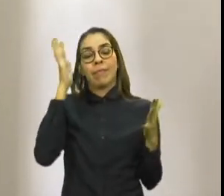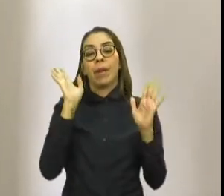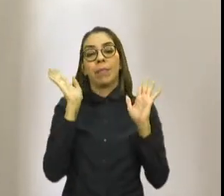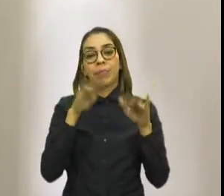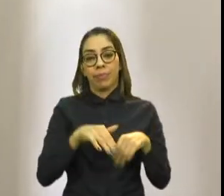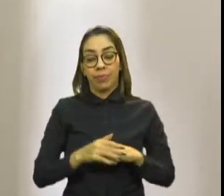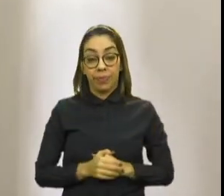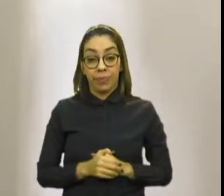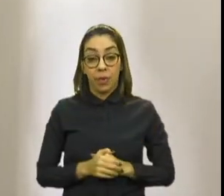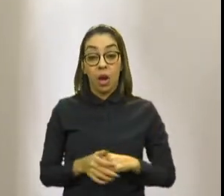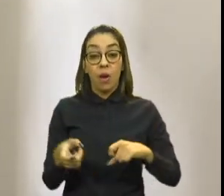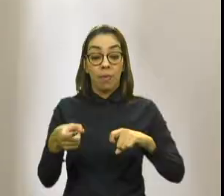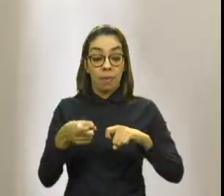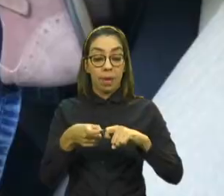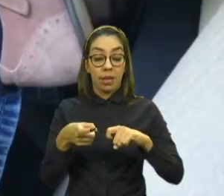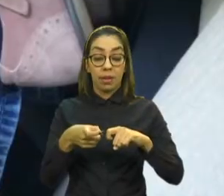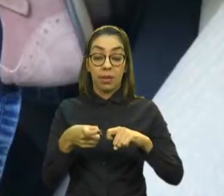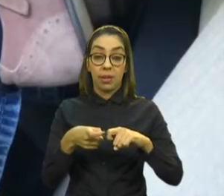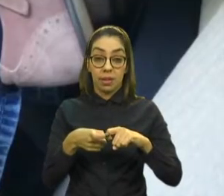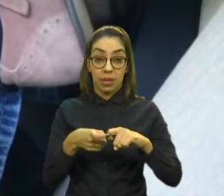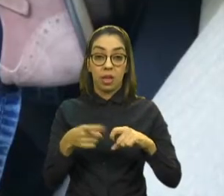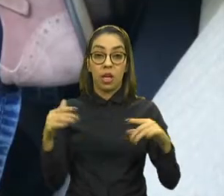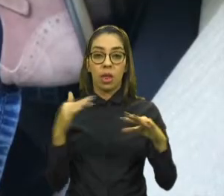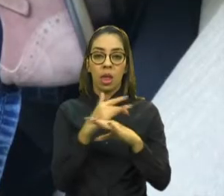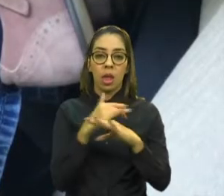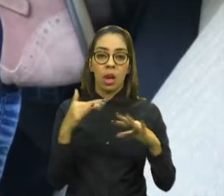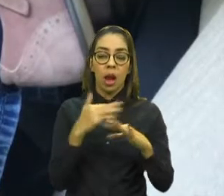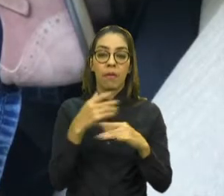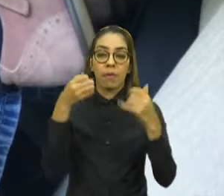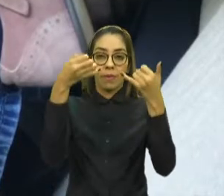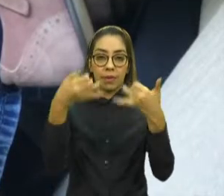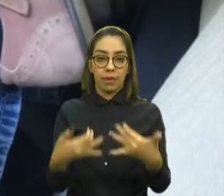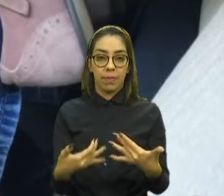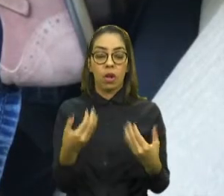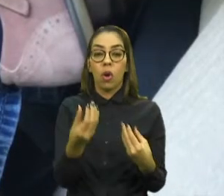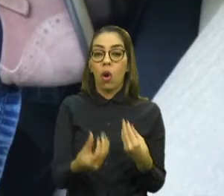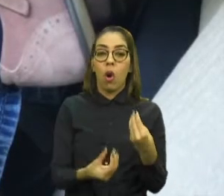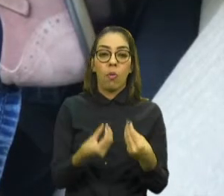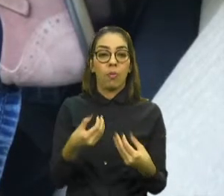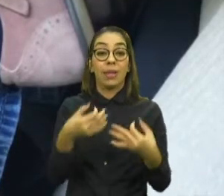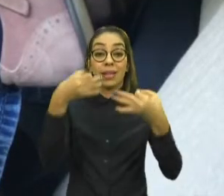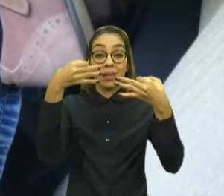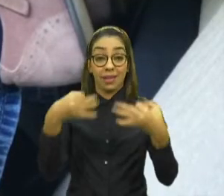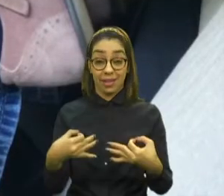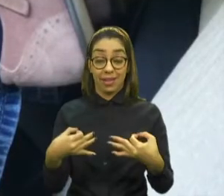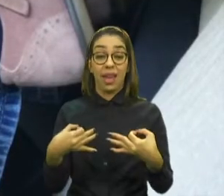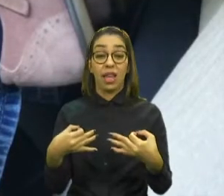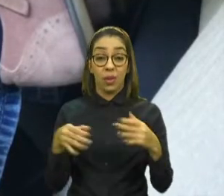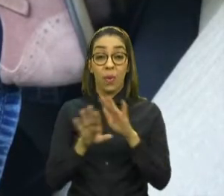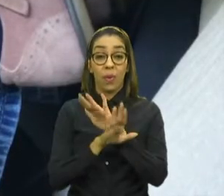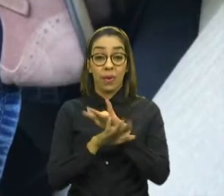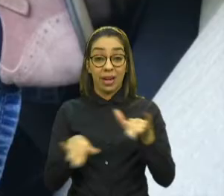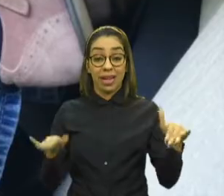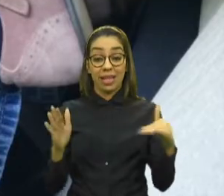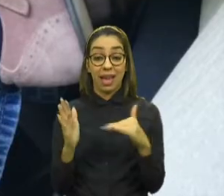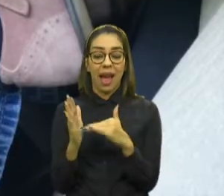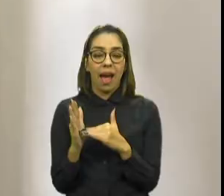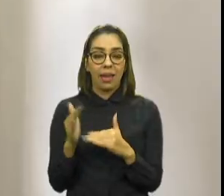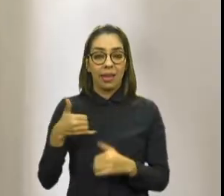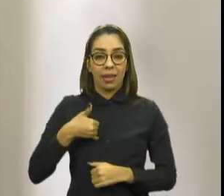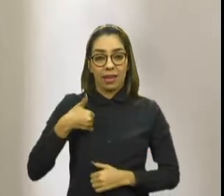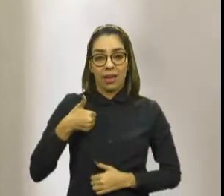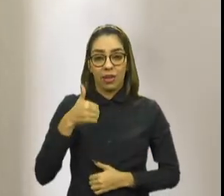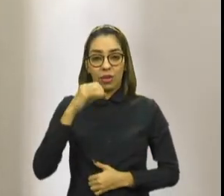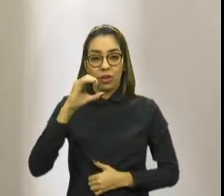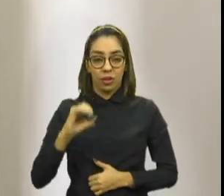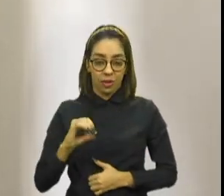do Tráfego, Alisson Coimbra, explica quais as formas corretas de se transportar crianças de até 10 anos de idade.